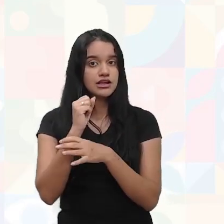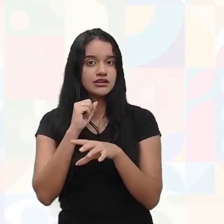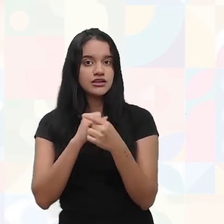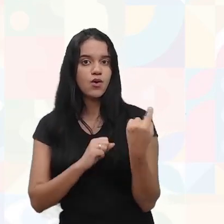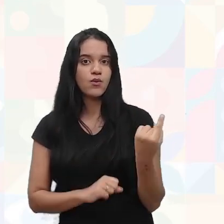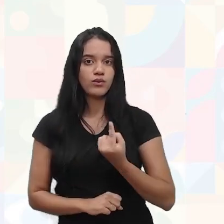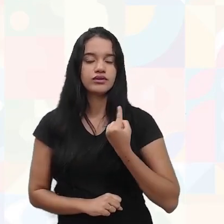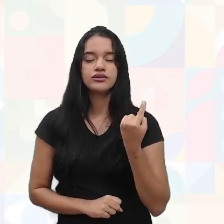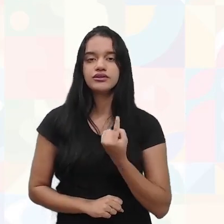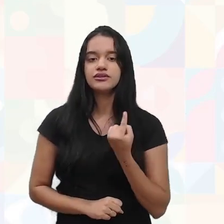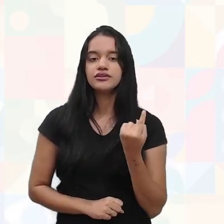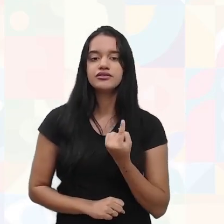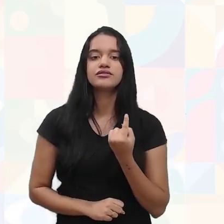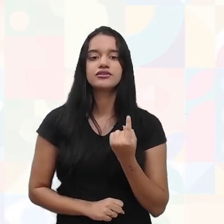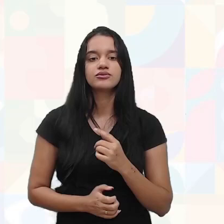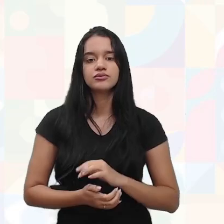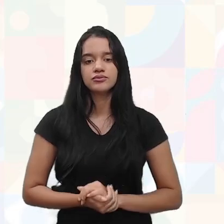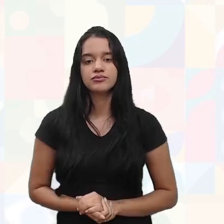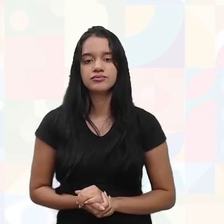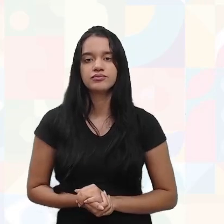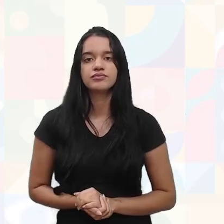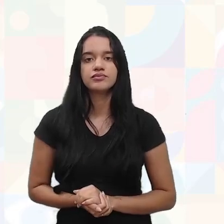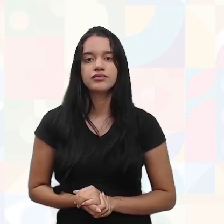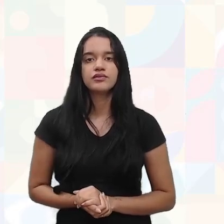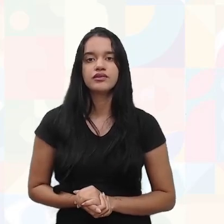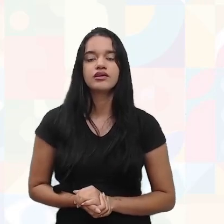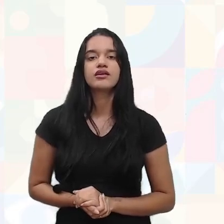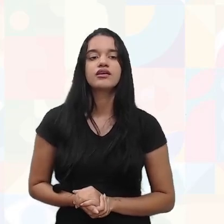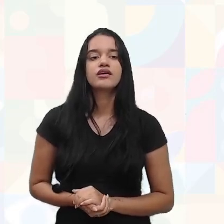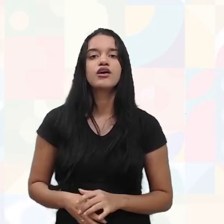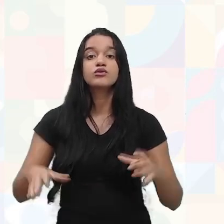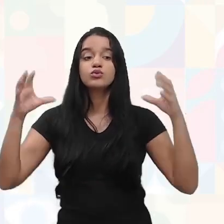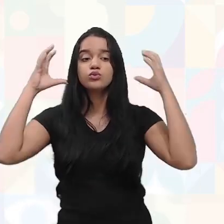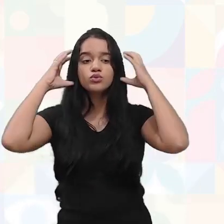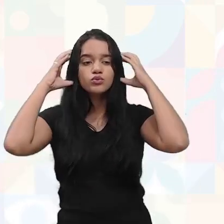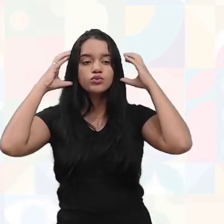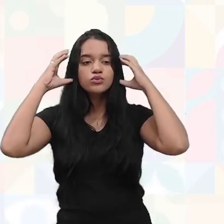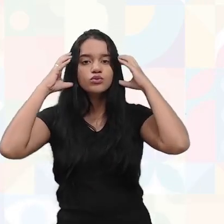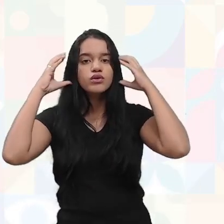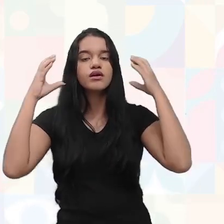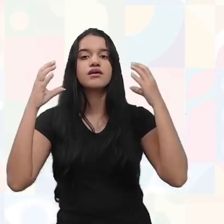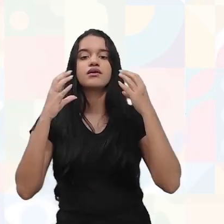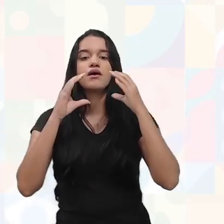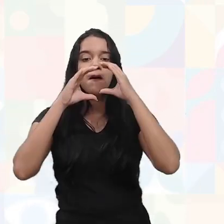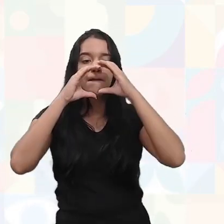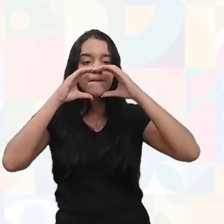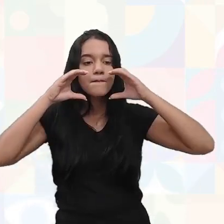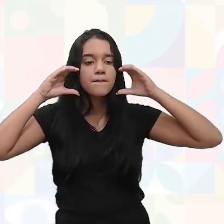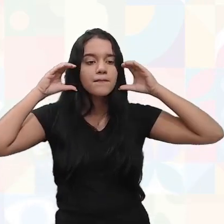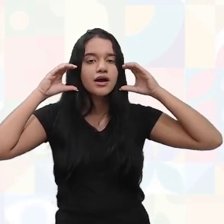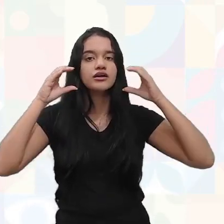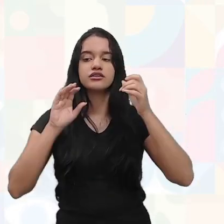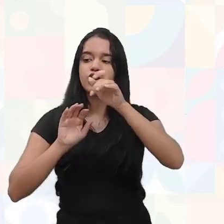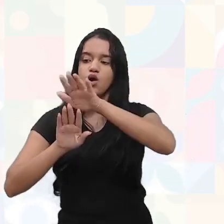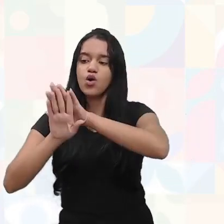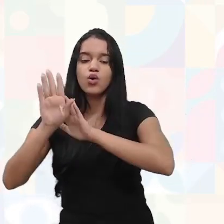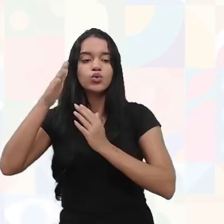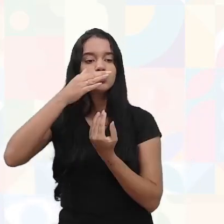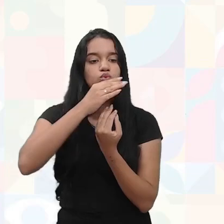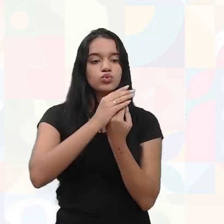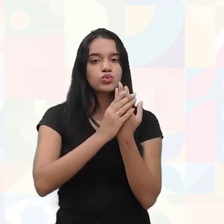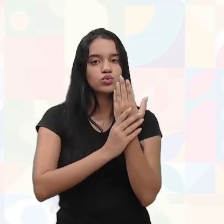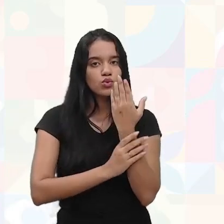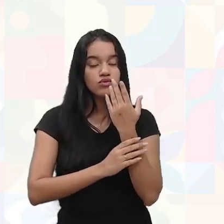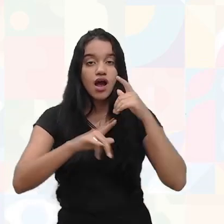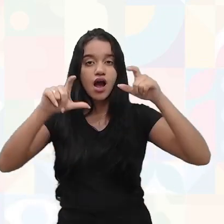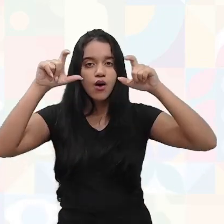individual, como protetores auriculares, máscara com filtro, luvas, óculos de